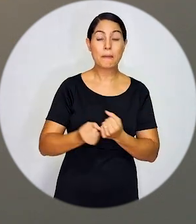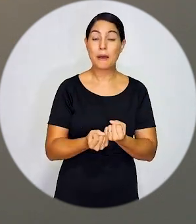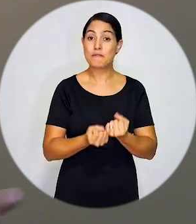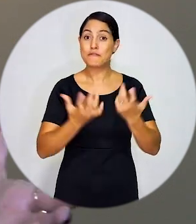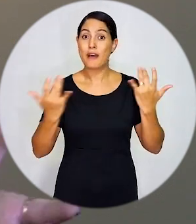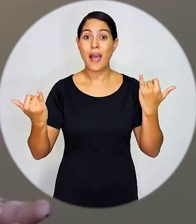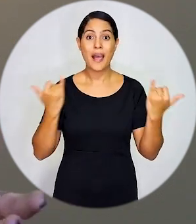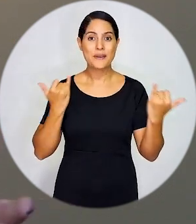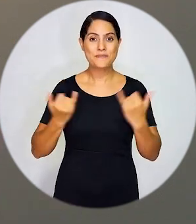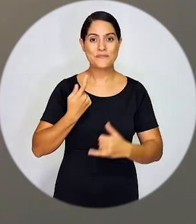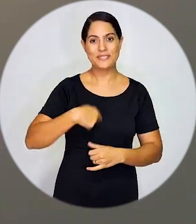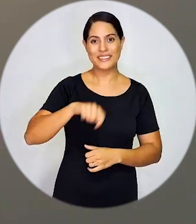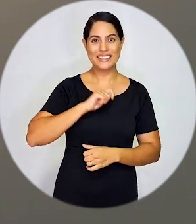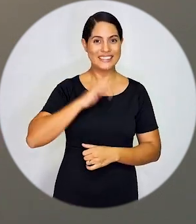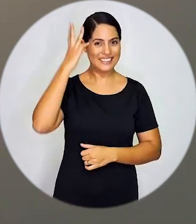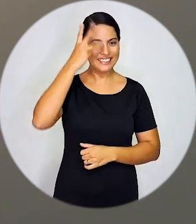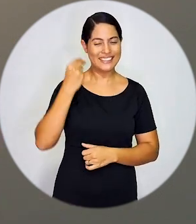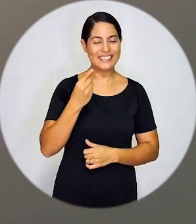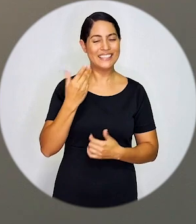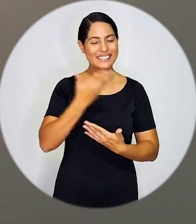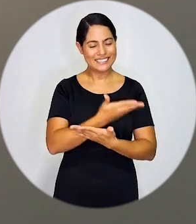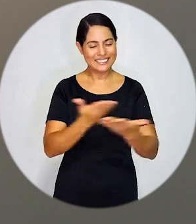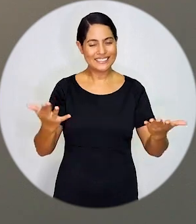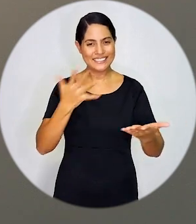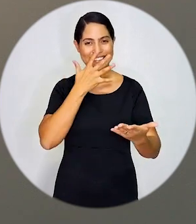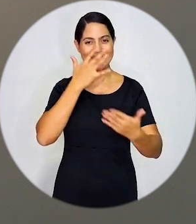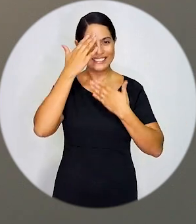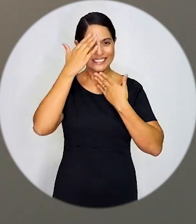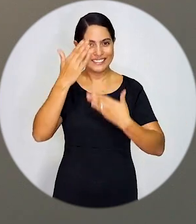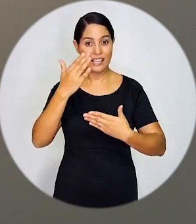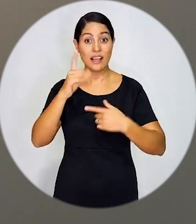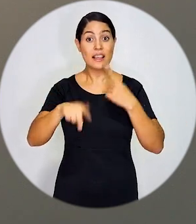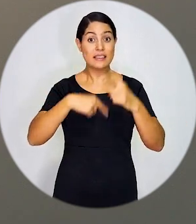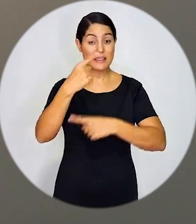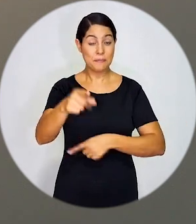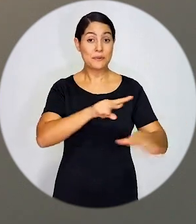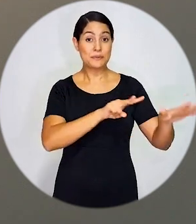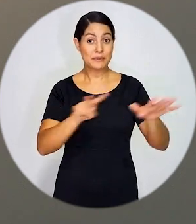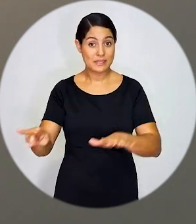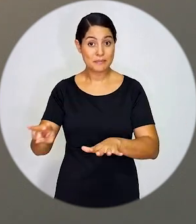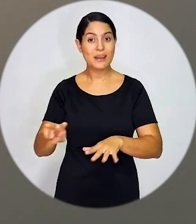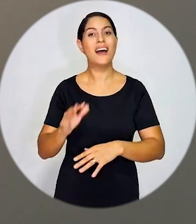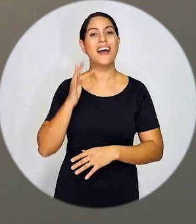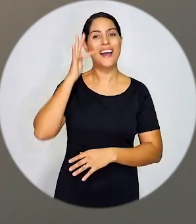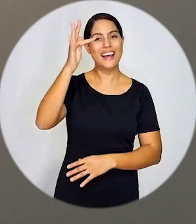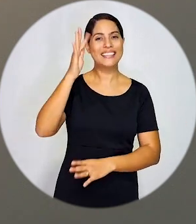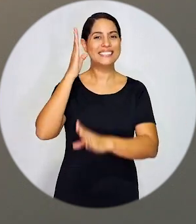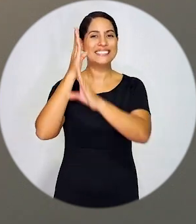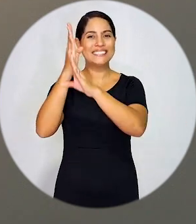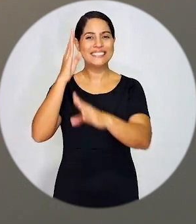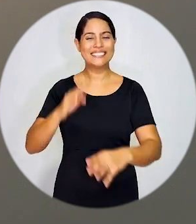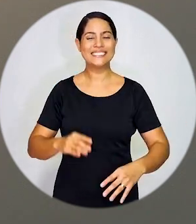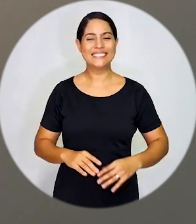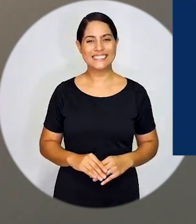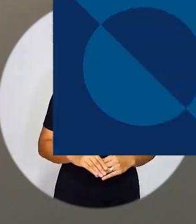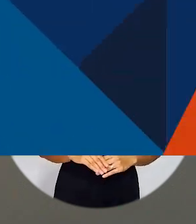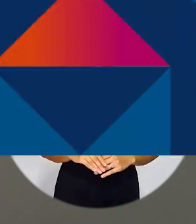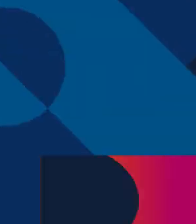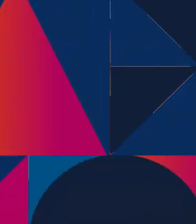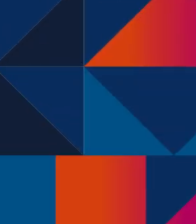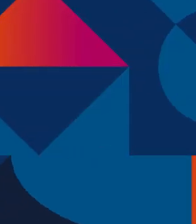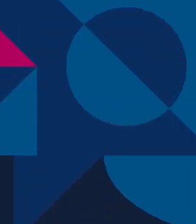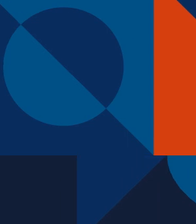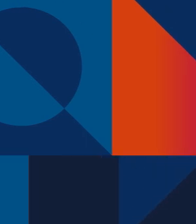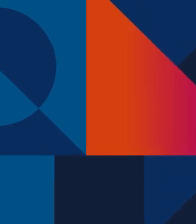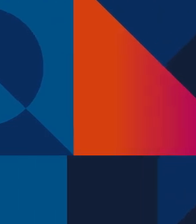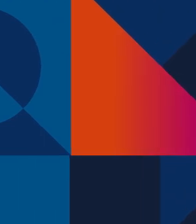matérias exclusivas e muito mais. Eu sou Mariana Xavier e agradeço pela sua companhia. Eu te espero na próxima semana. Até lá!